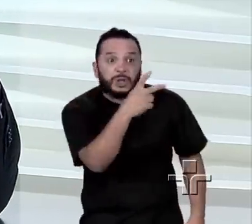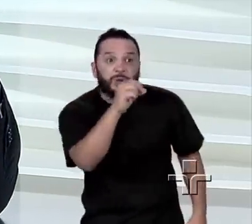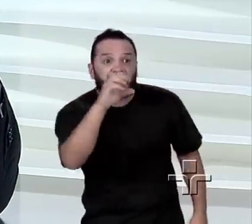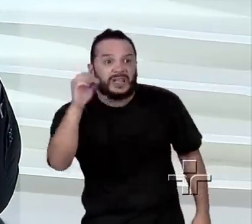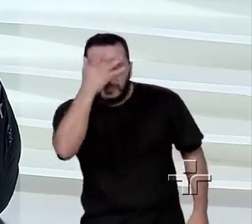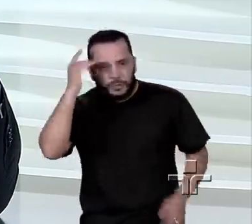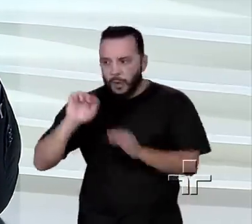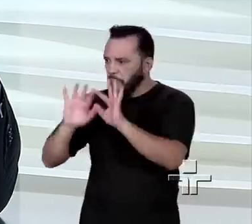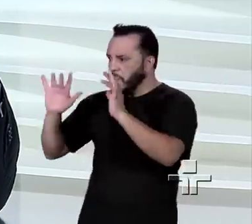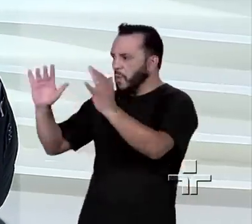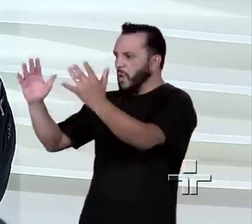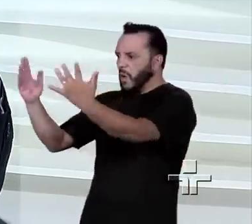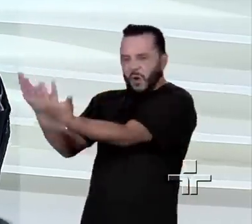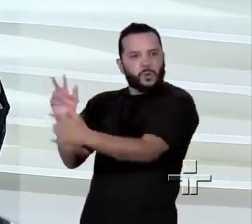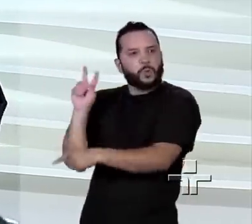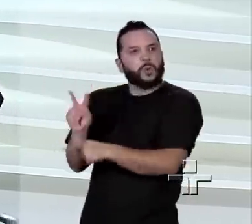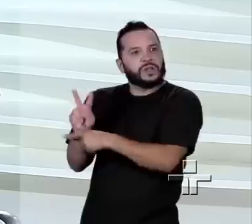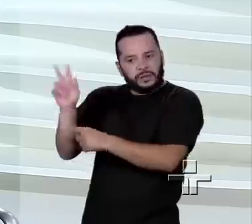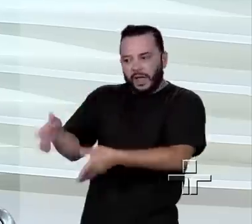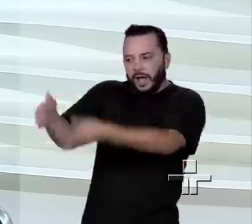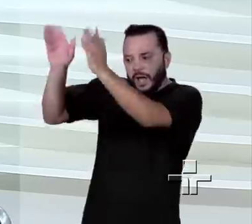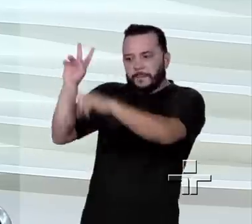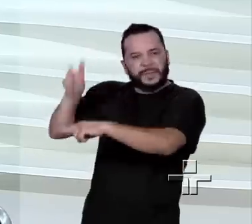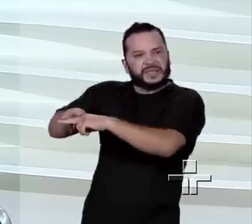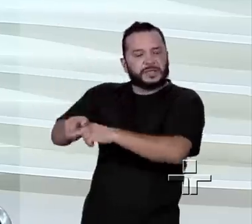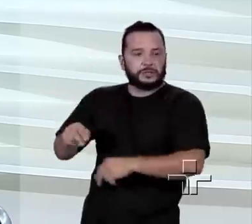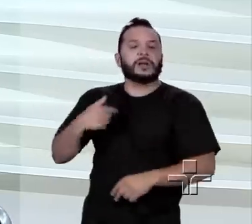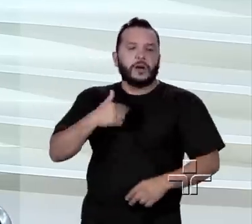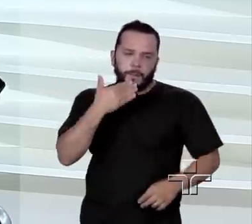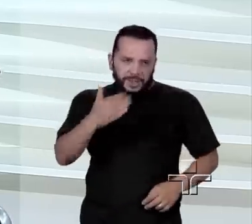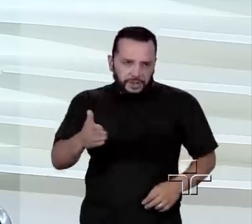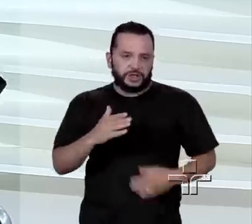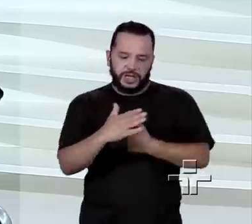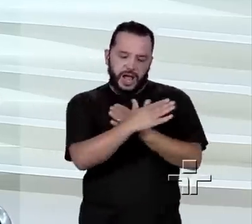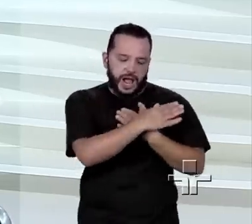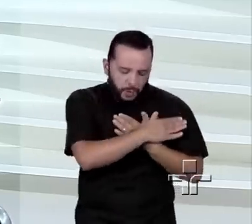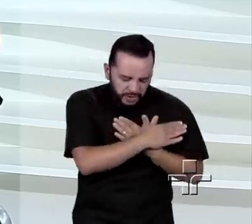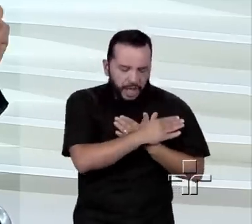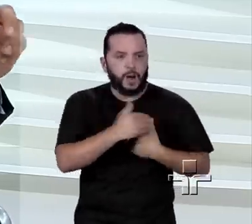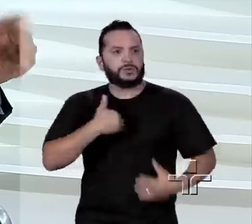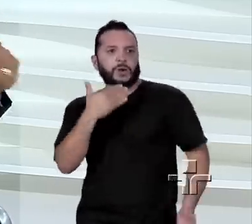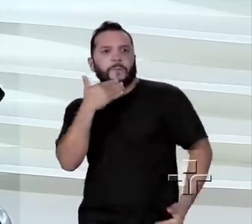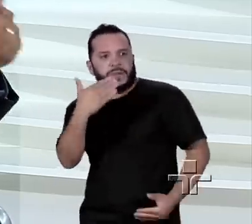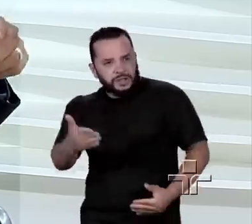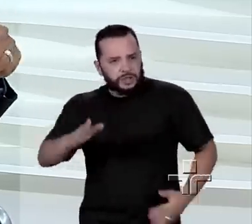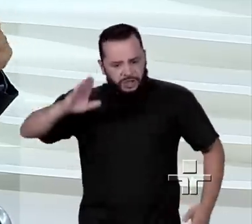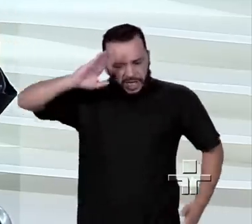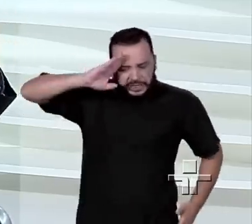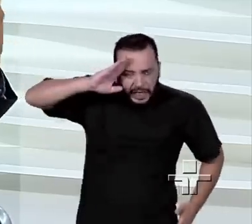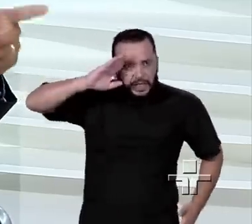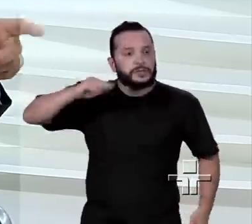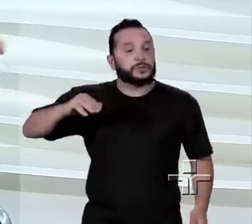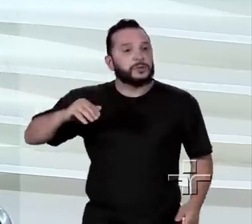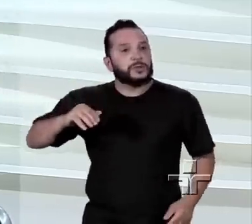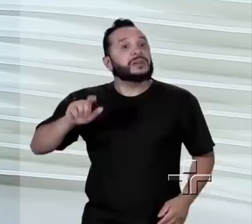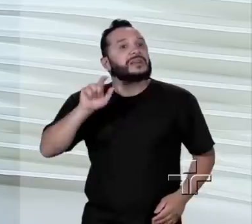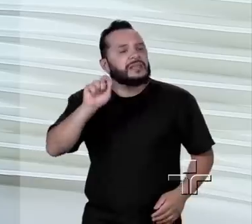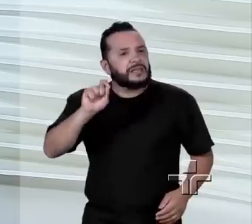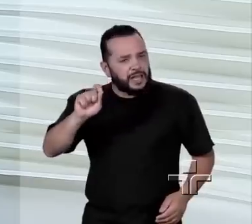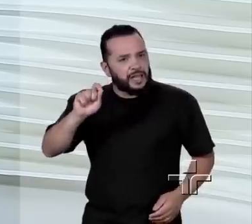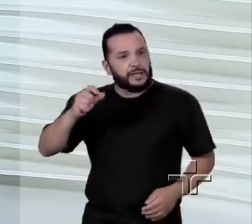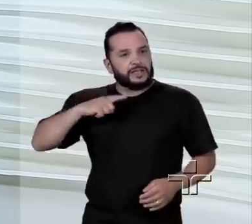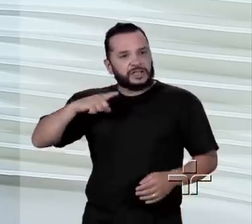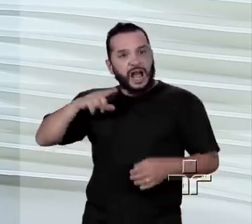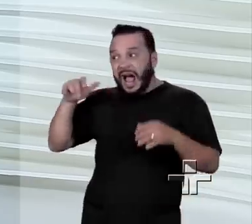às Forças Armadas? Pedi ao comandante da Aeronáutica também documento dizendo de providência para fechamento do